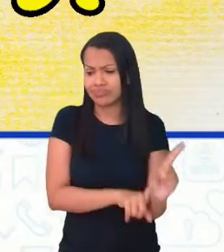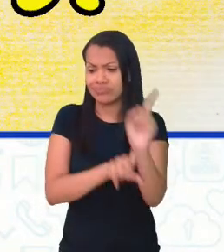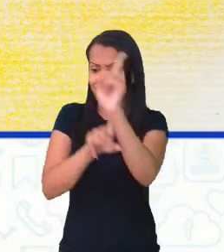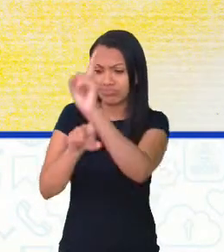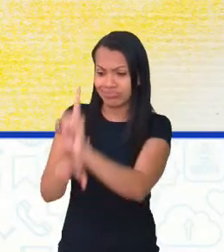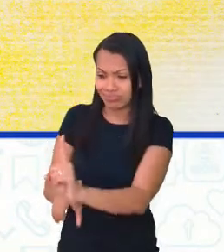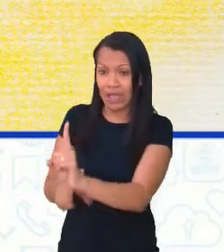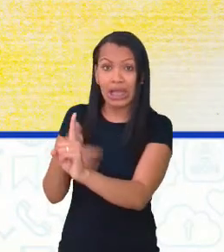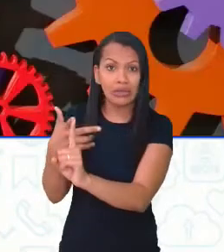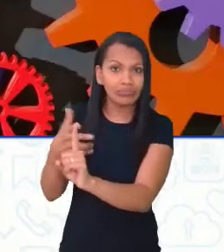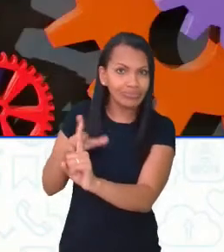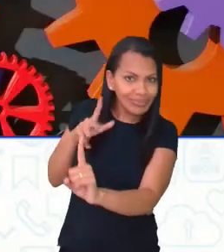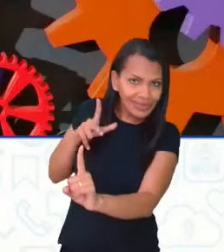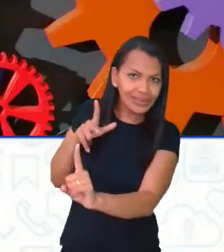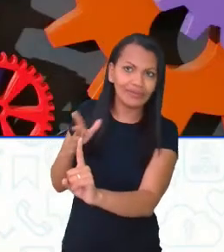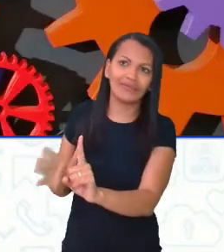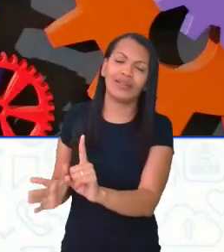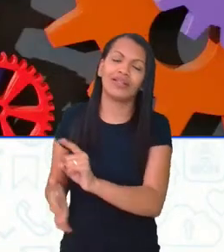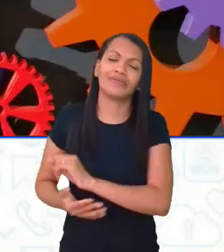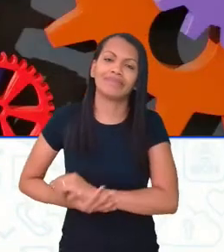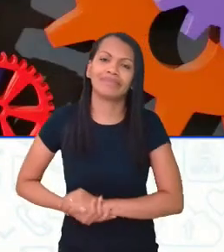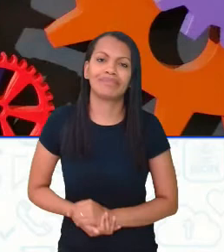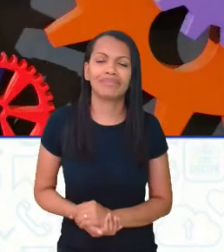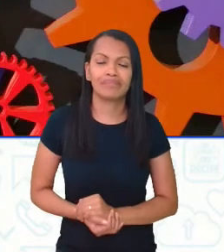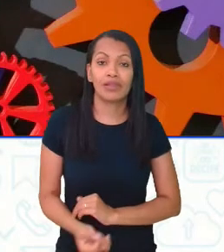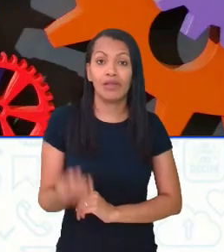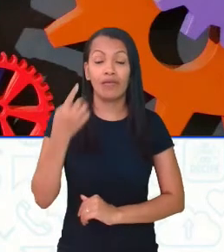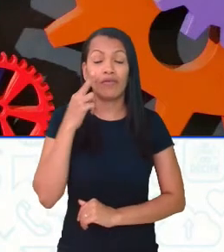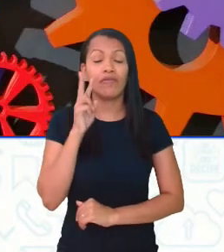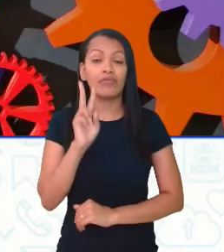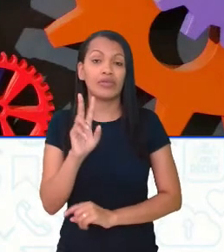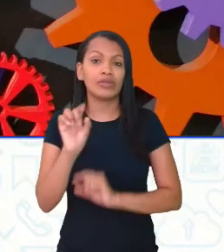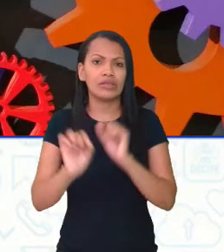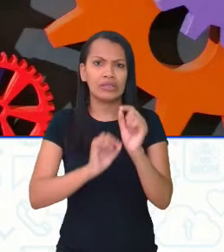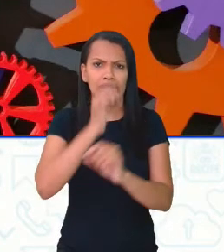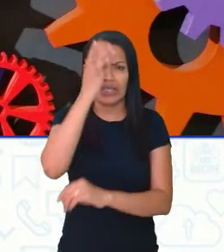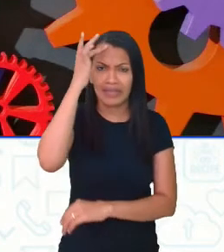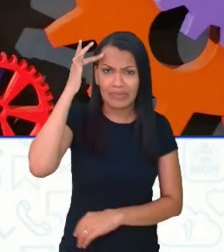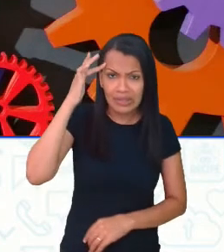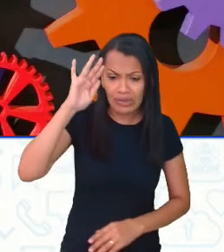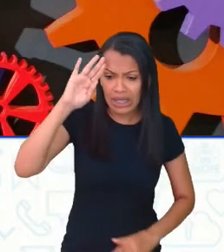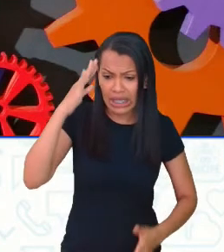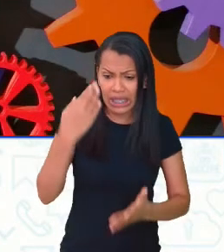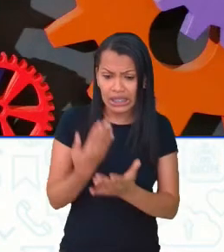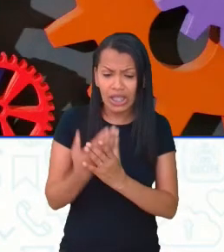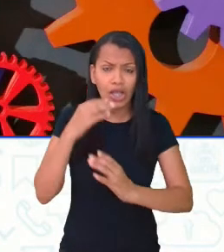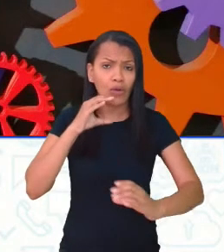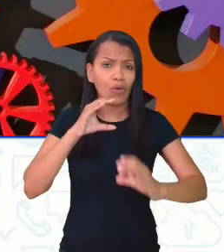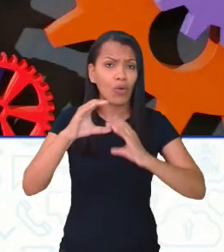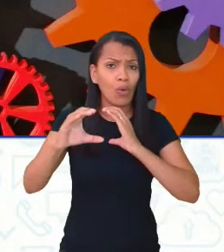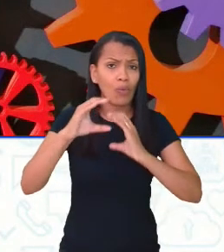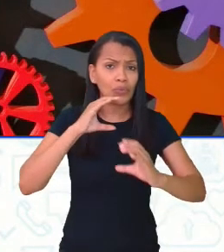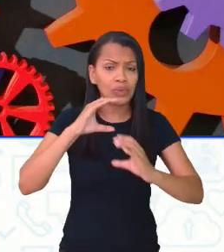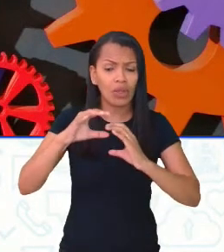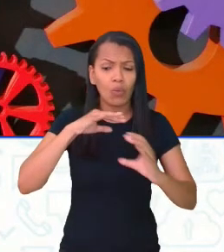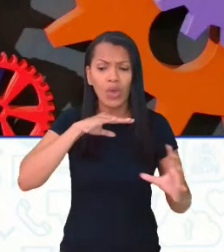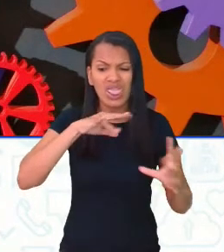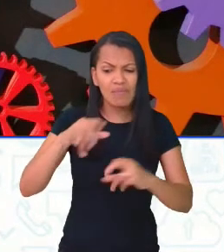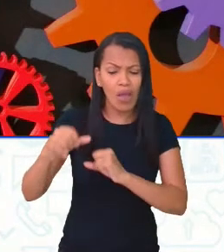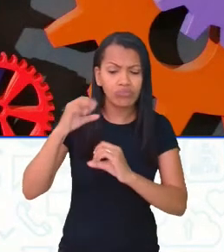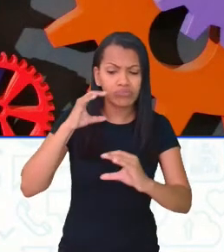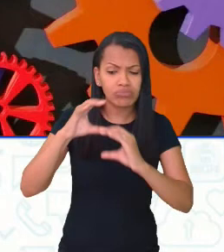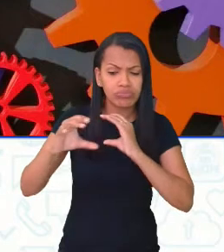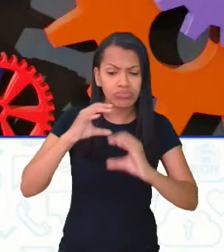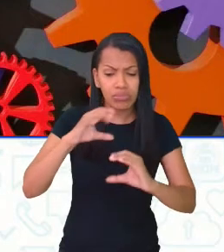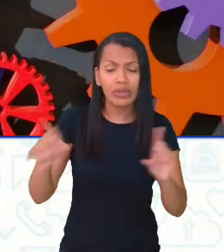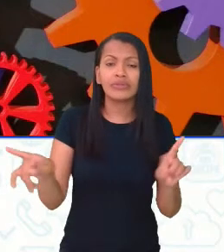outro, tá certo? Visto que muita gente acredita que os animais se comunicam entre si, é comum questionar a